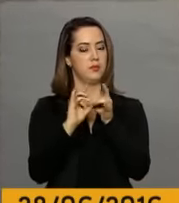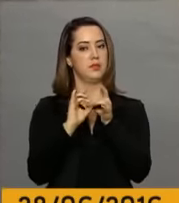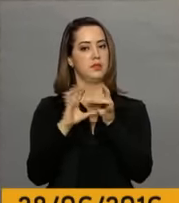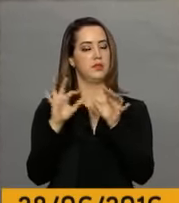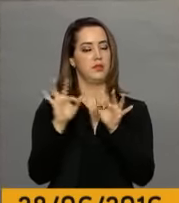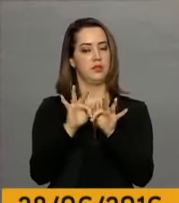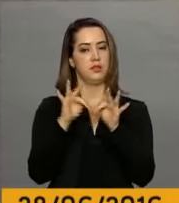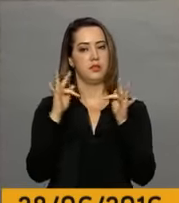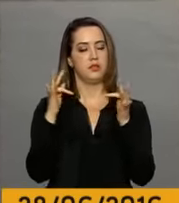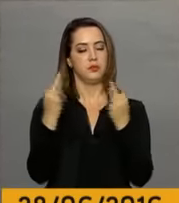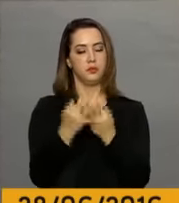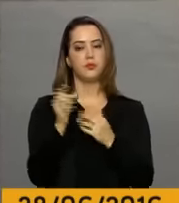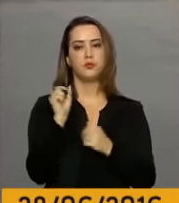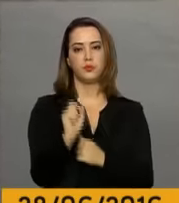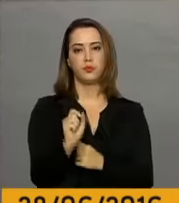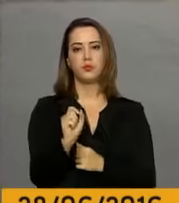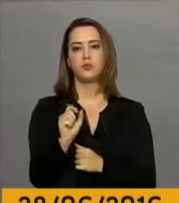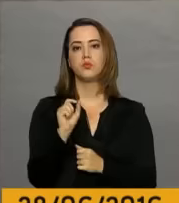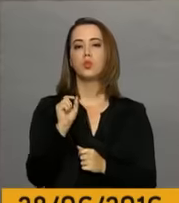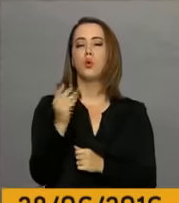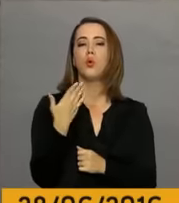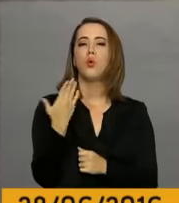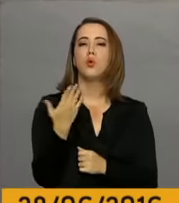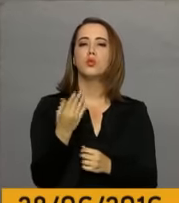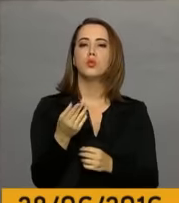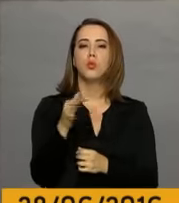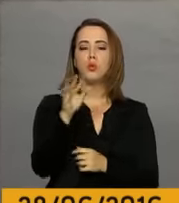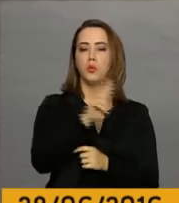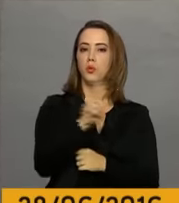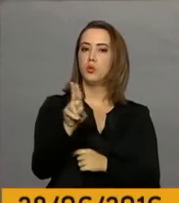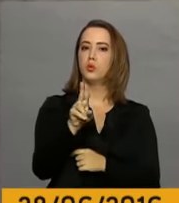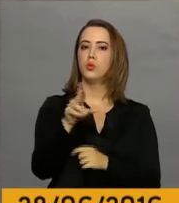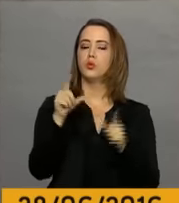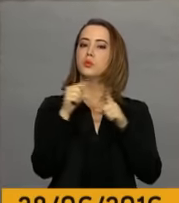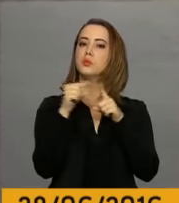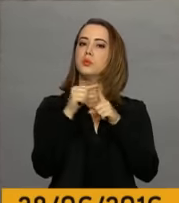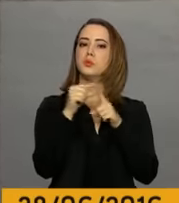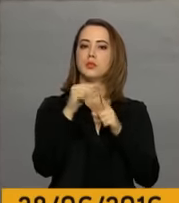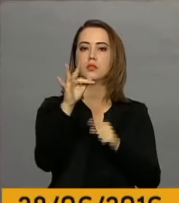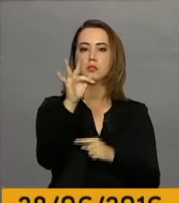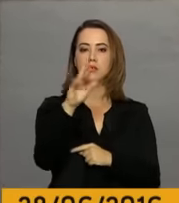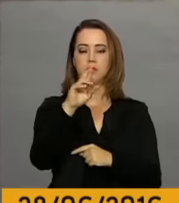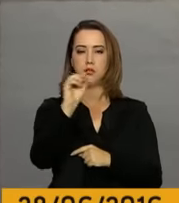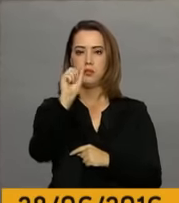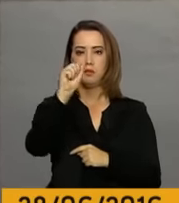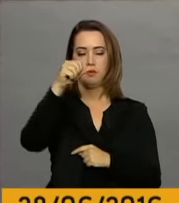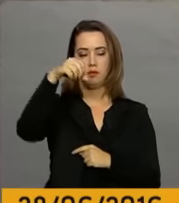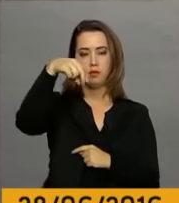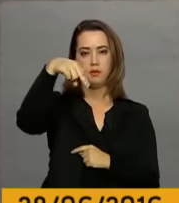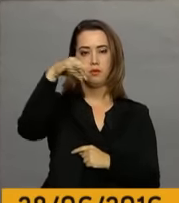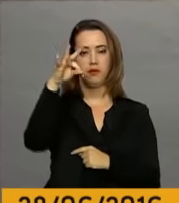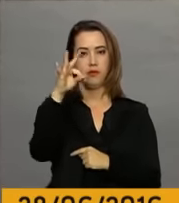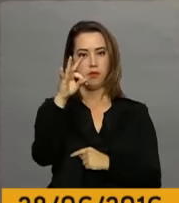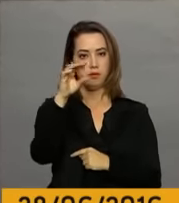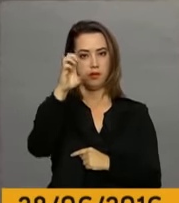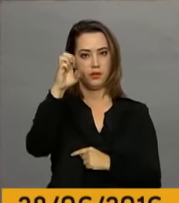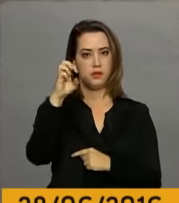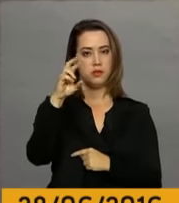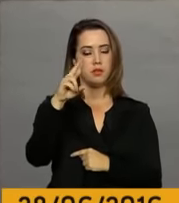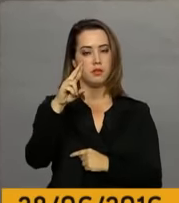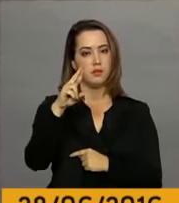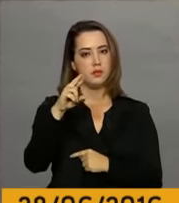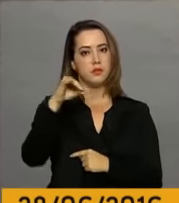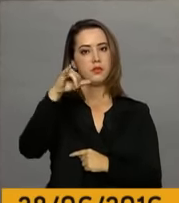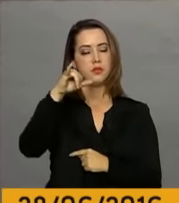igualmente compr de que Fraternidade falavam os revolucionários da